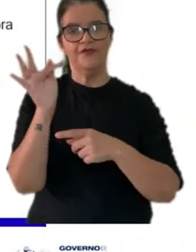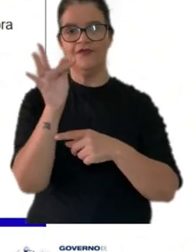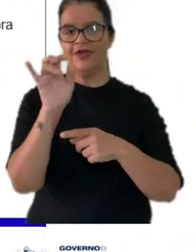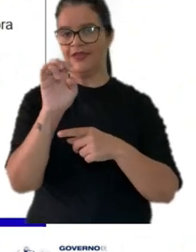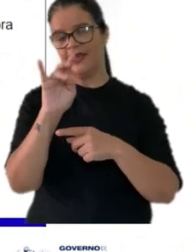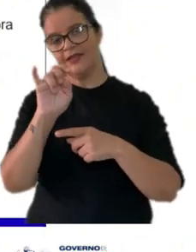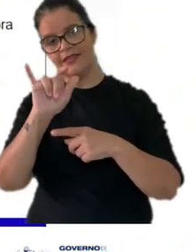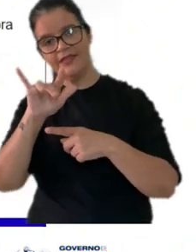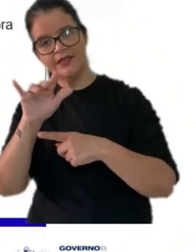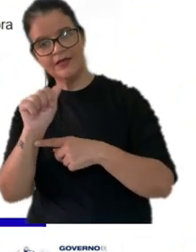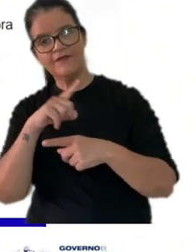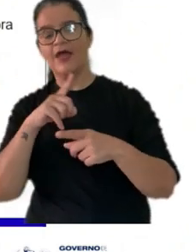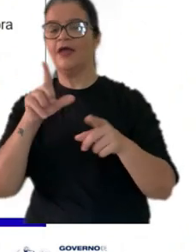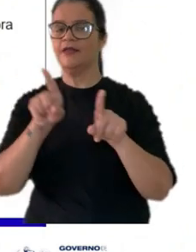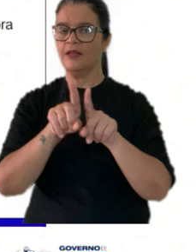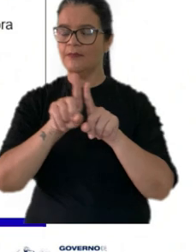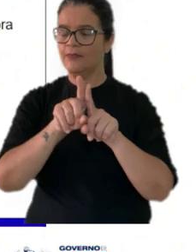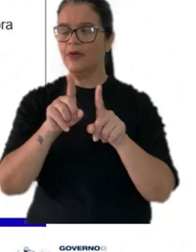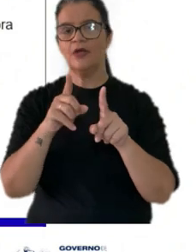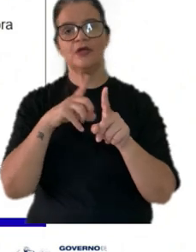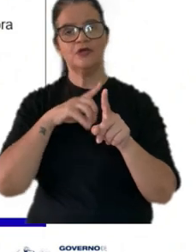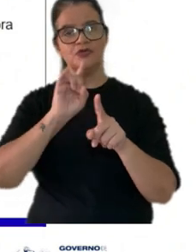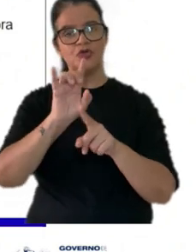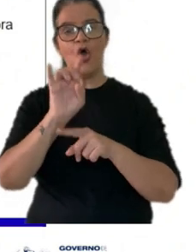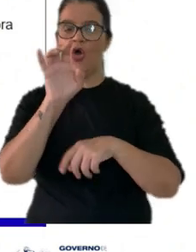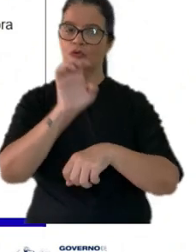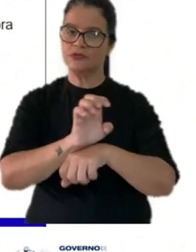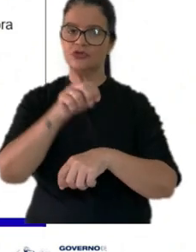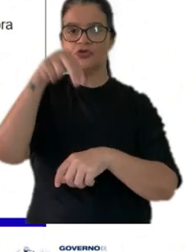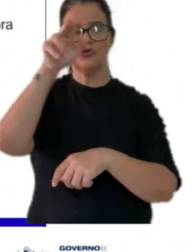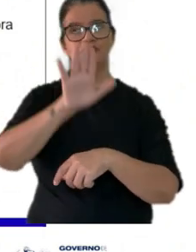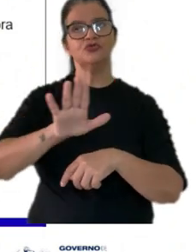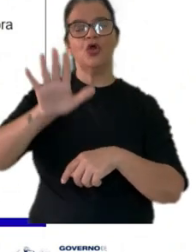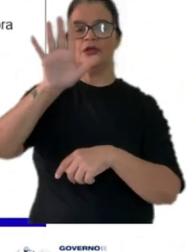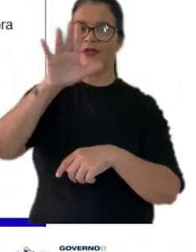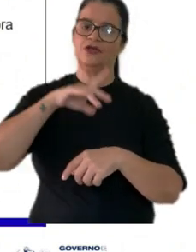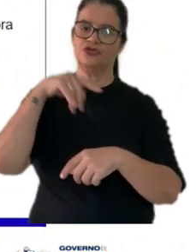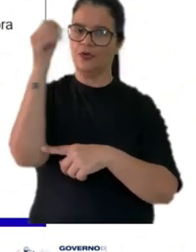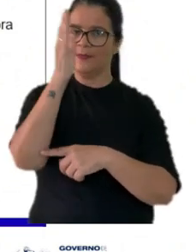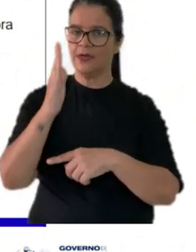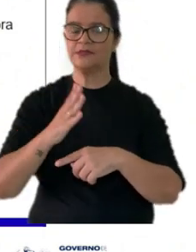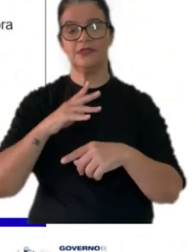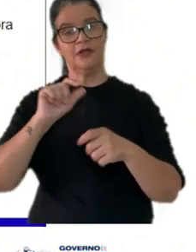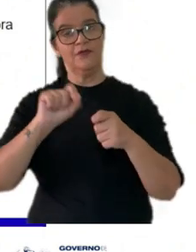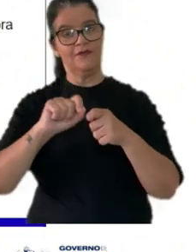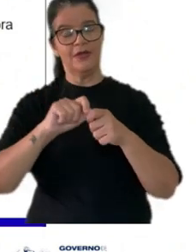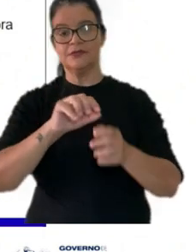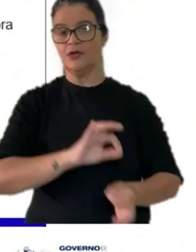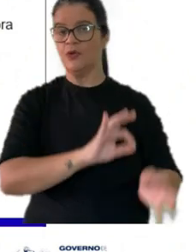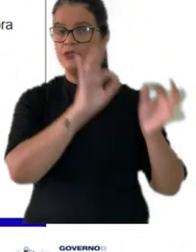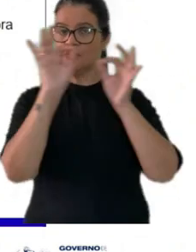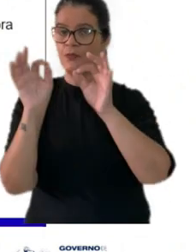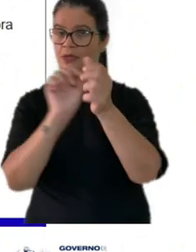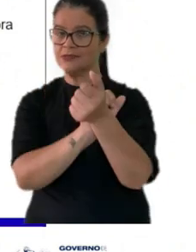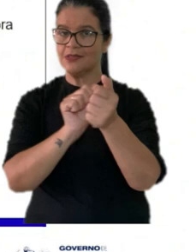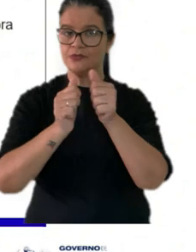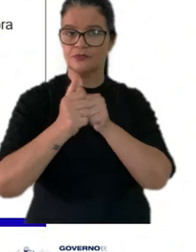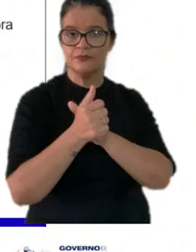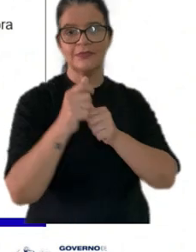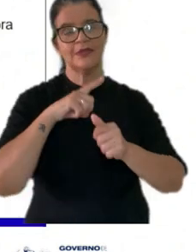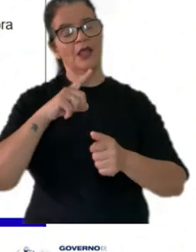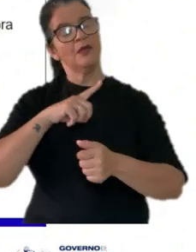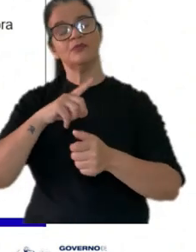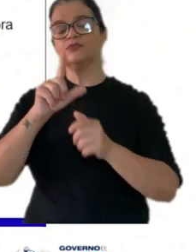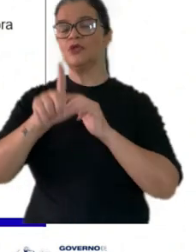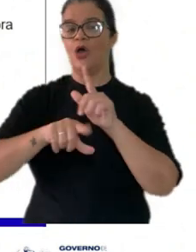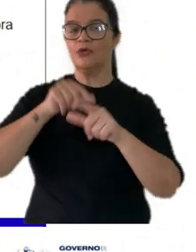apenas os estados do nordeste brasileiro fazendo esse processo de adaptação temos as alternativas